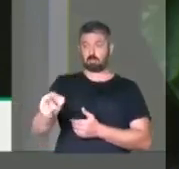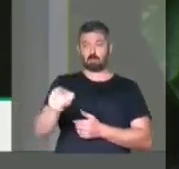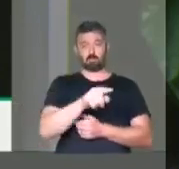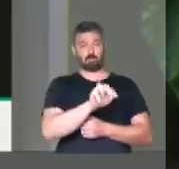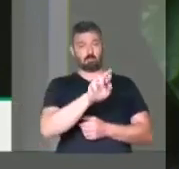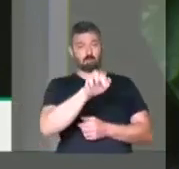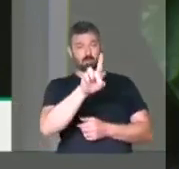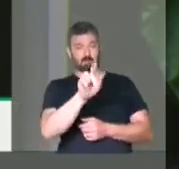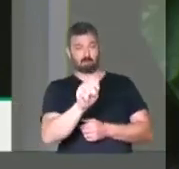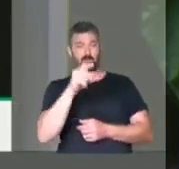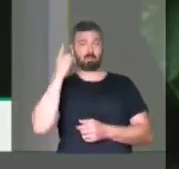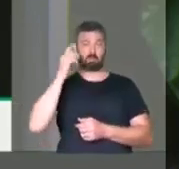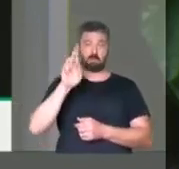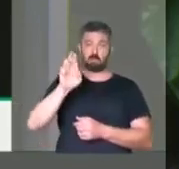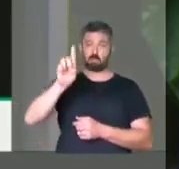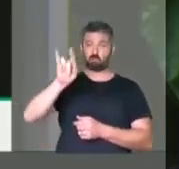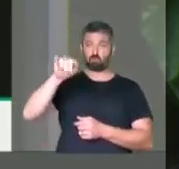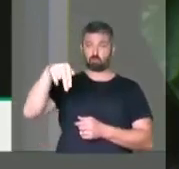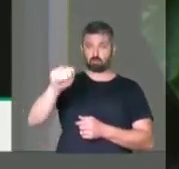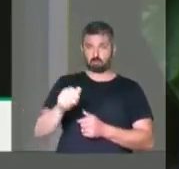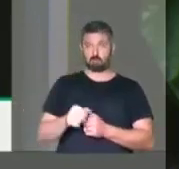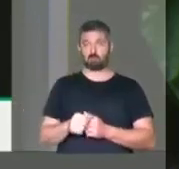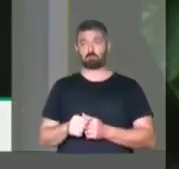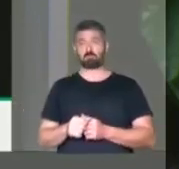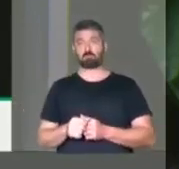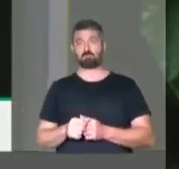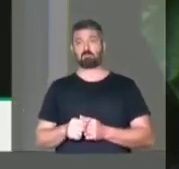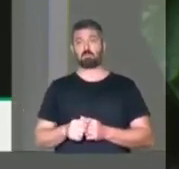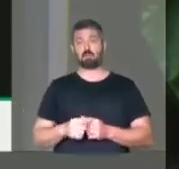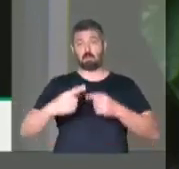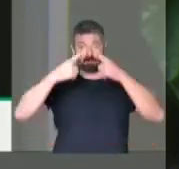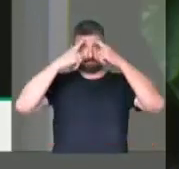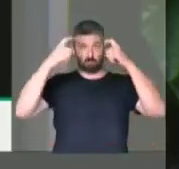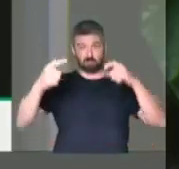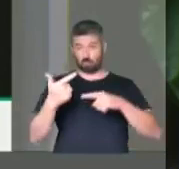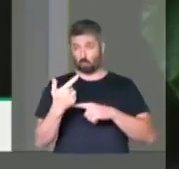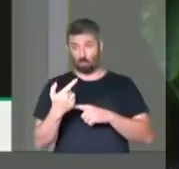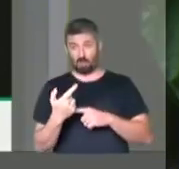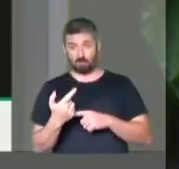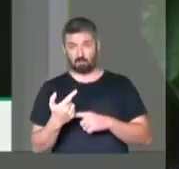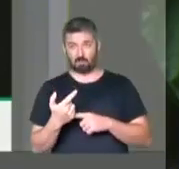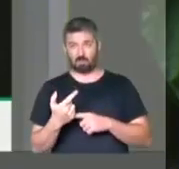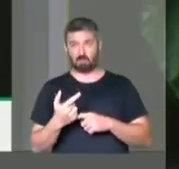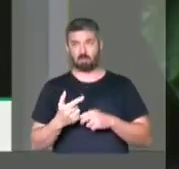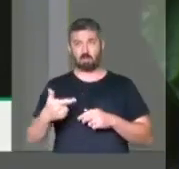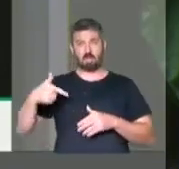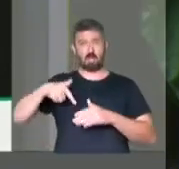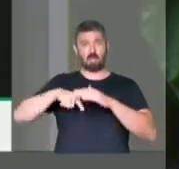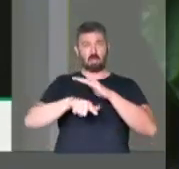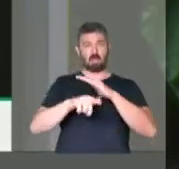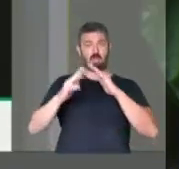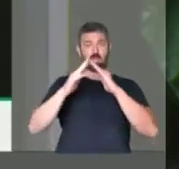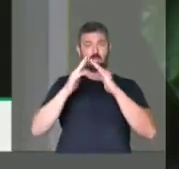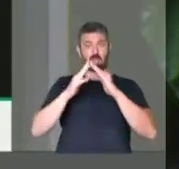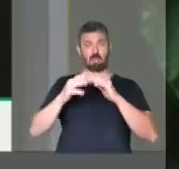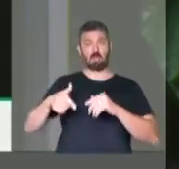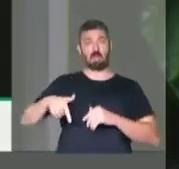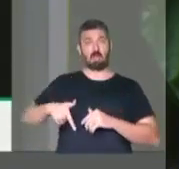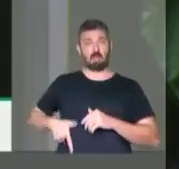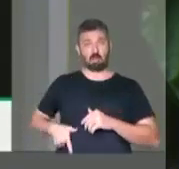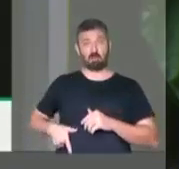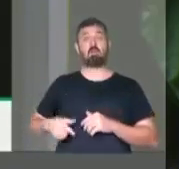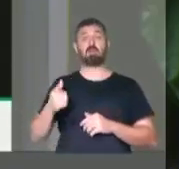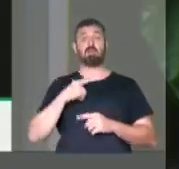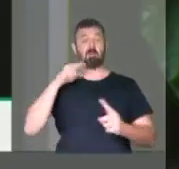Fernanda, deputada Erundina. A violência armada e a posse, o porte de arma, atingem diretamente